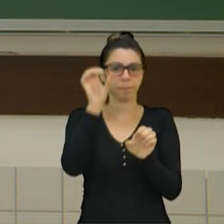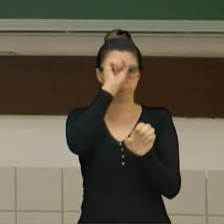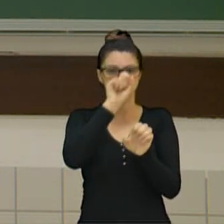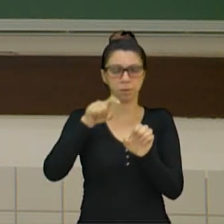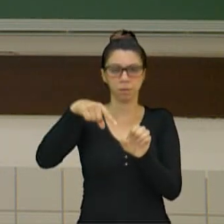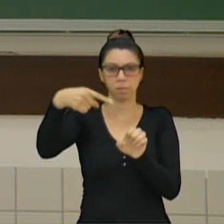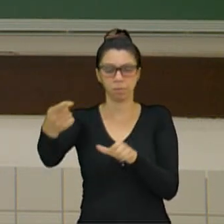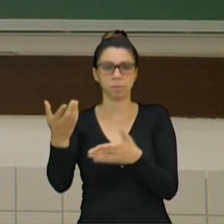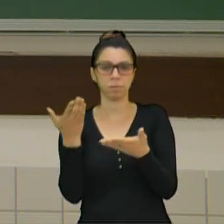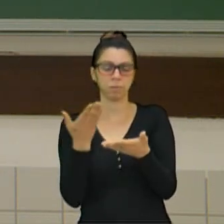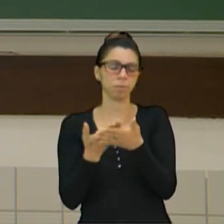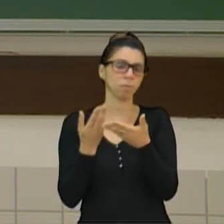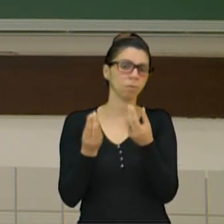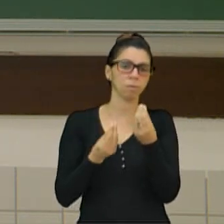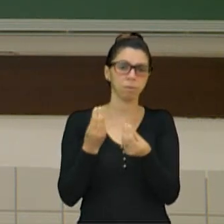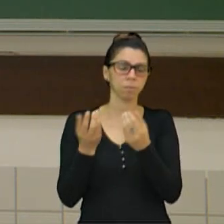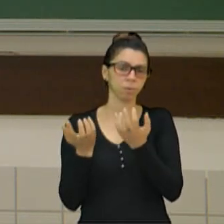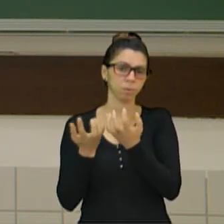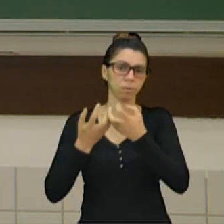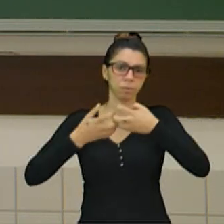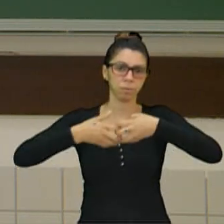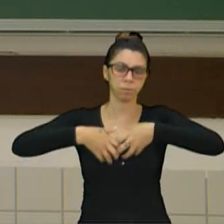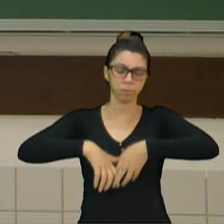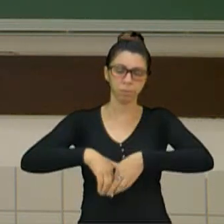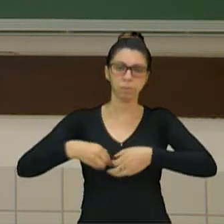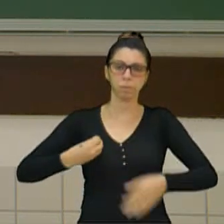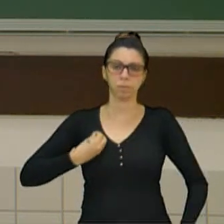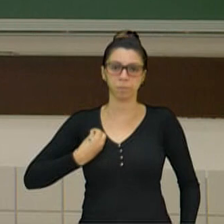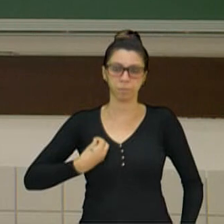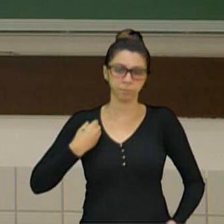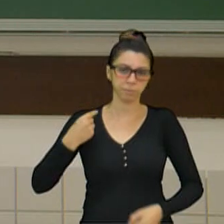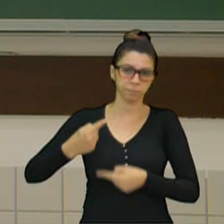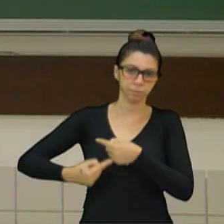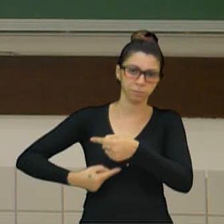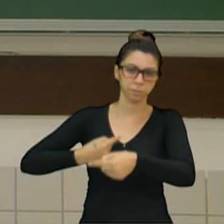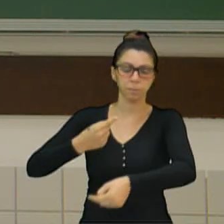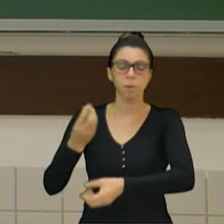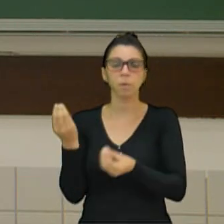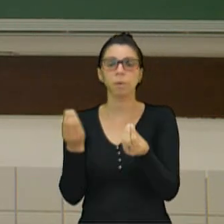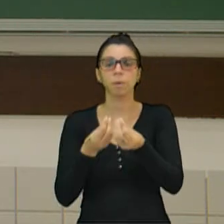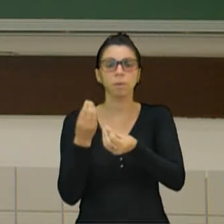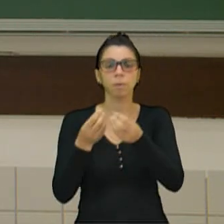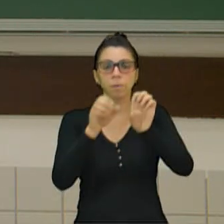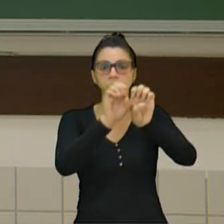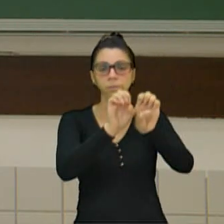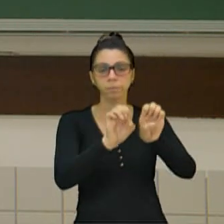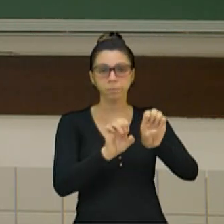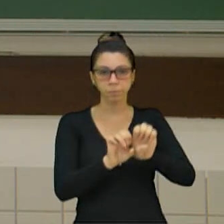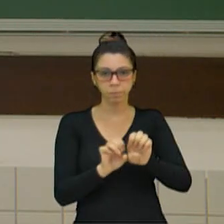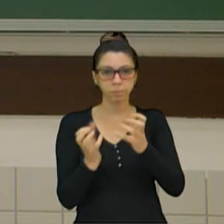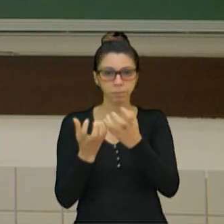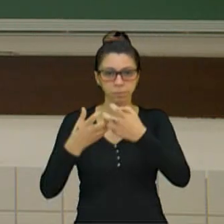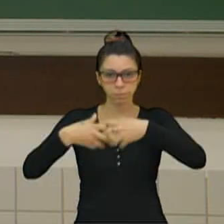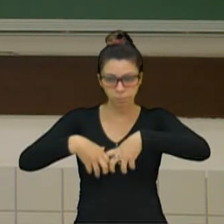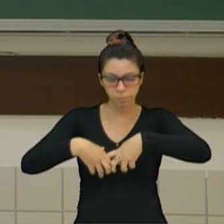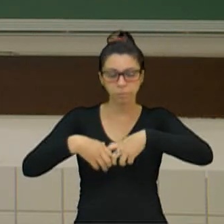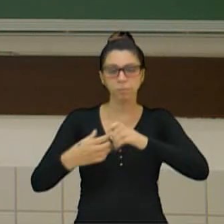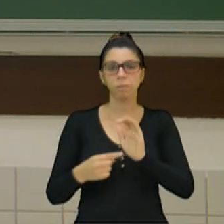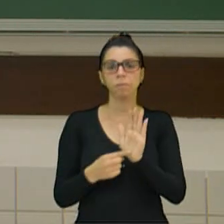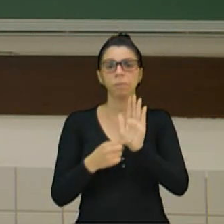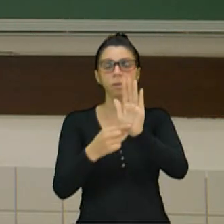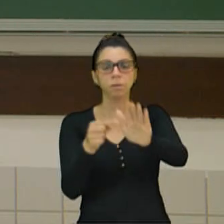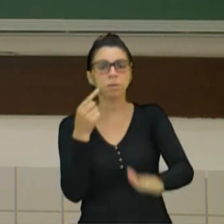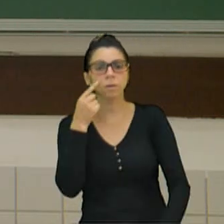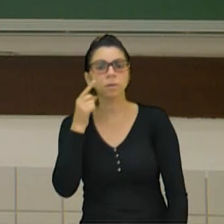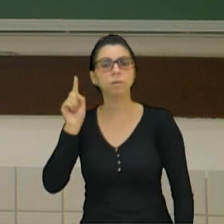próxima aula como que funciona a reprodução e como que ela produz essa estrutura. Mas eu trouxe para mostrar para vocês